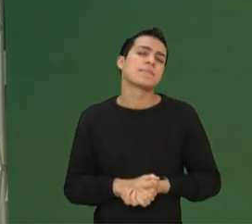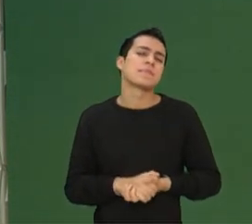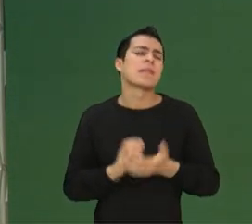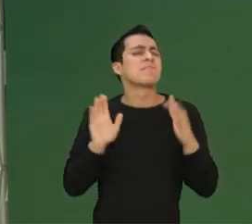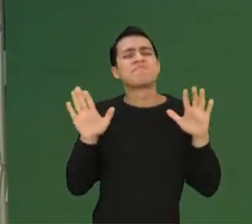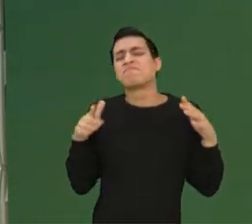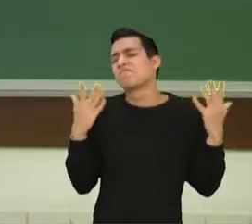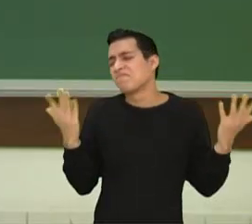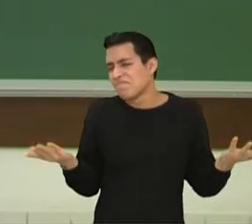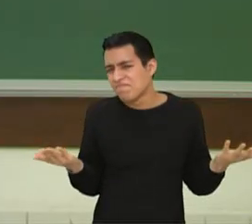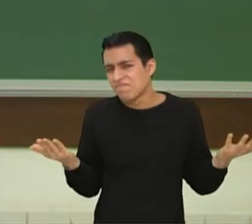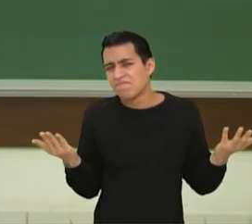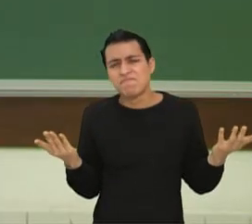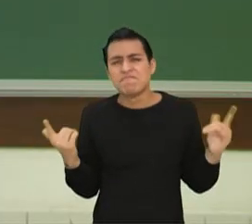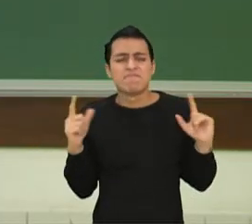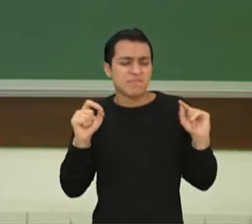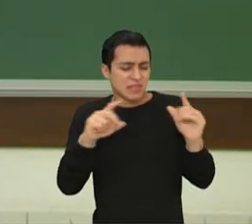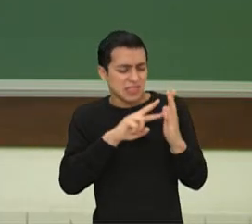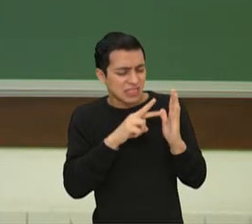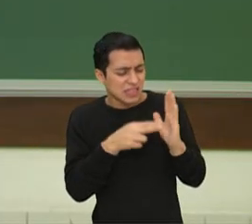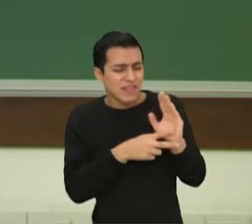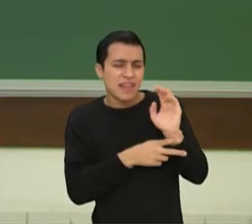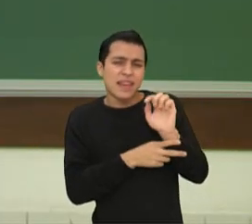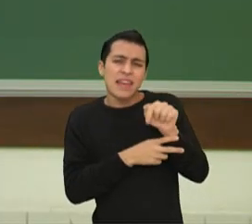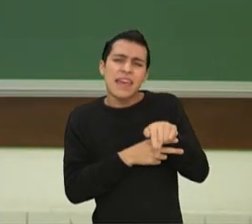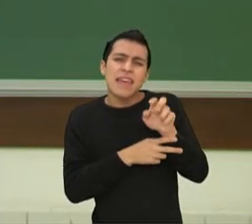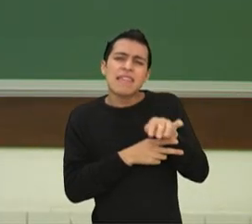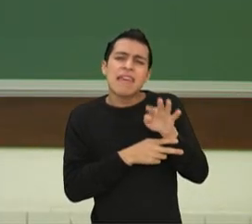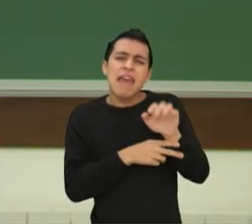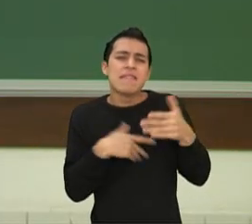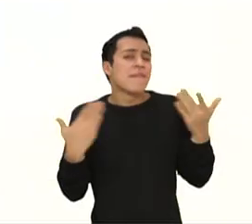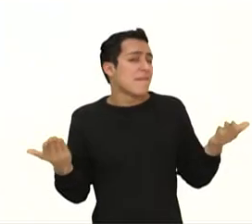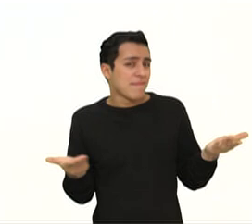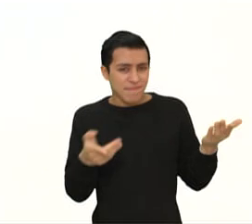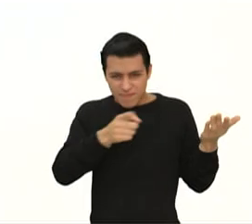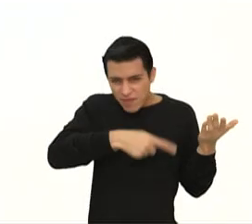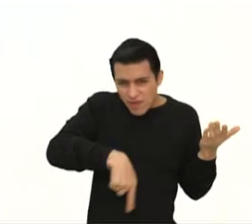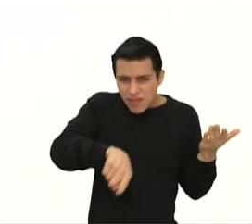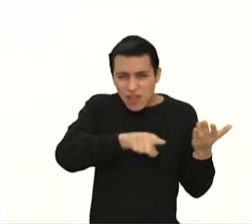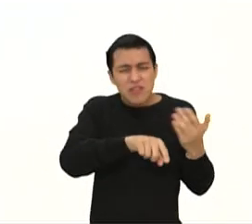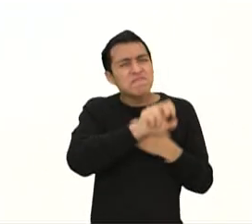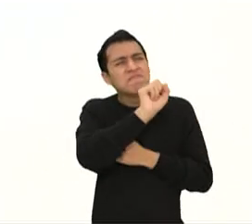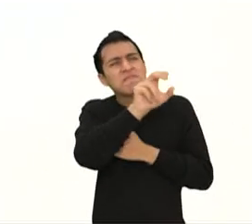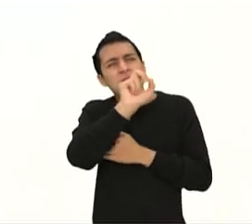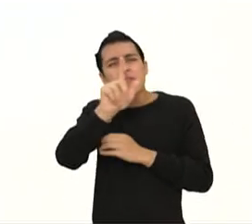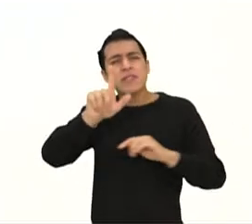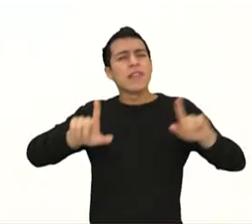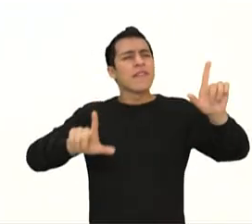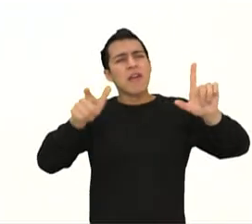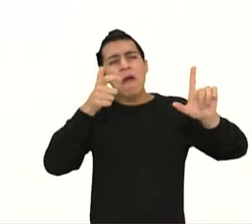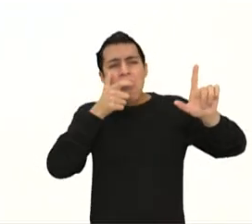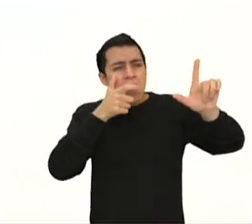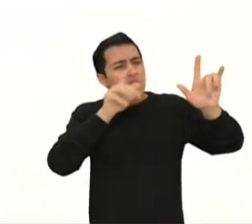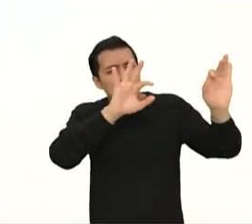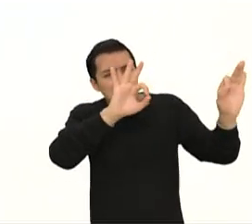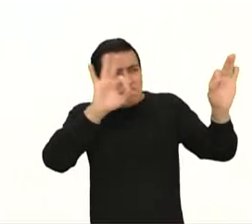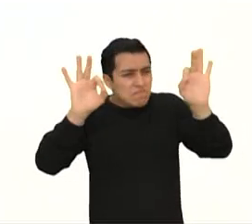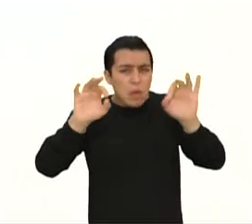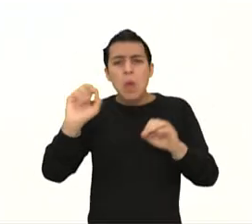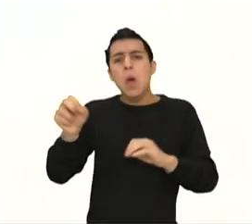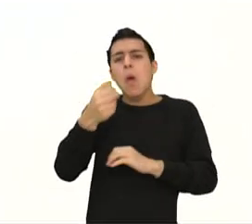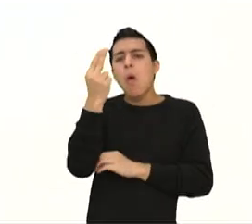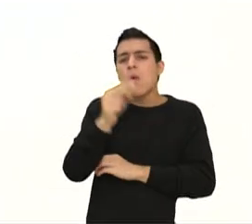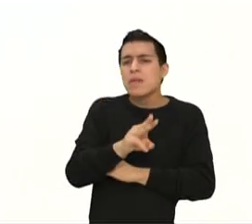Mas afinal, o que é uma enquete? Você já viu na TV, em algum